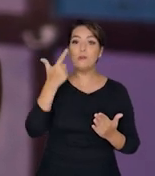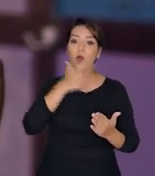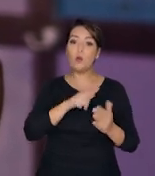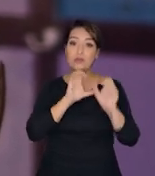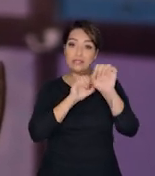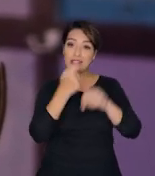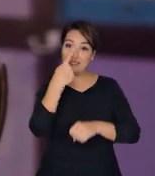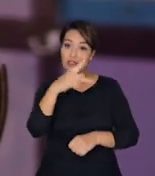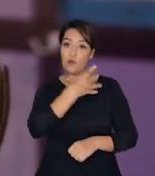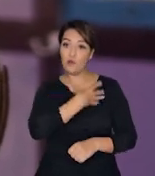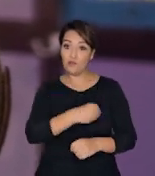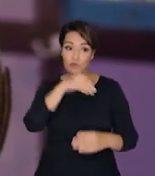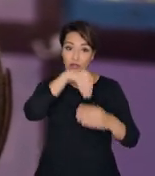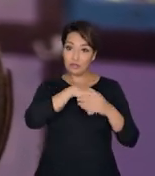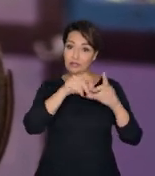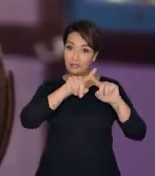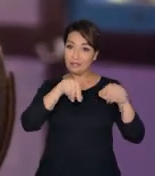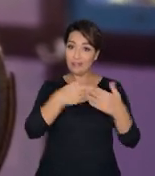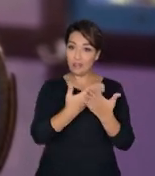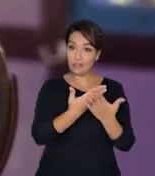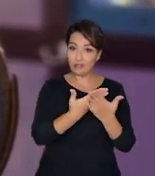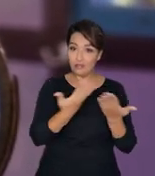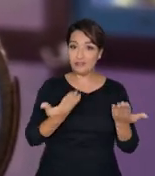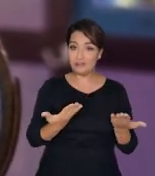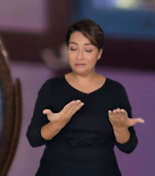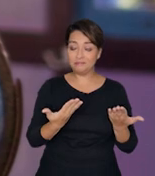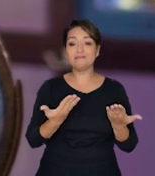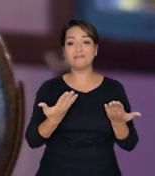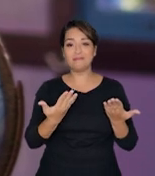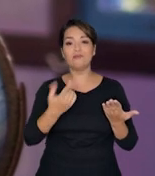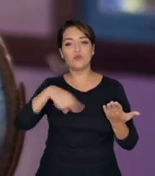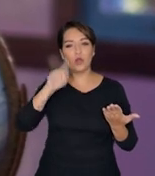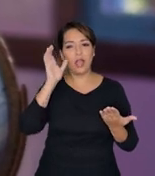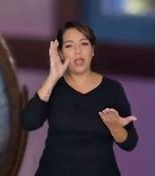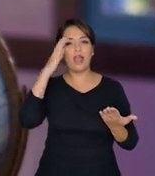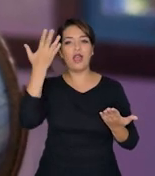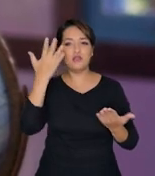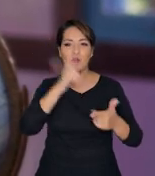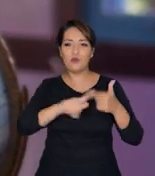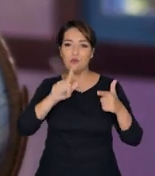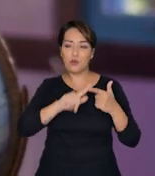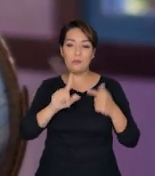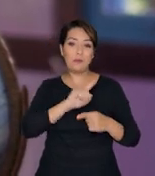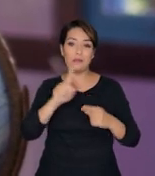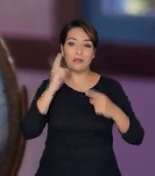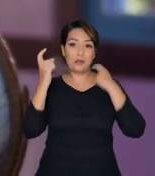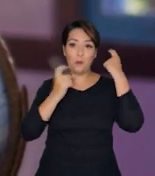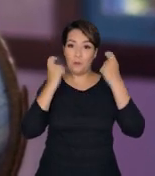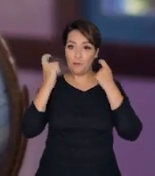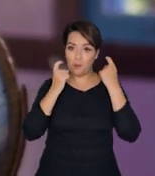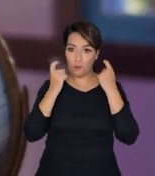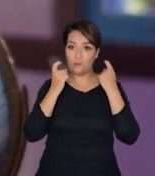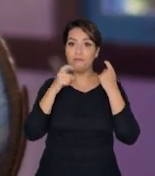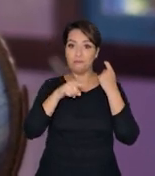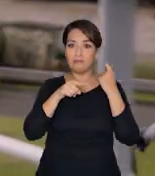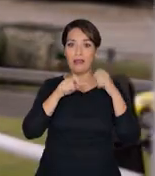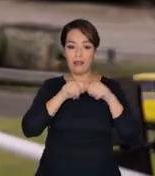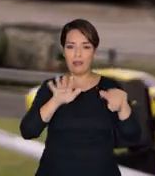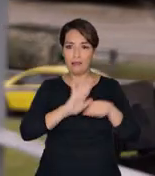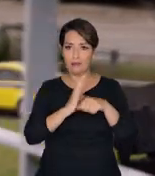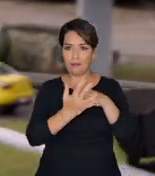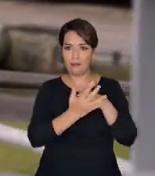nas escolas. E assim, a gente resolve esse problema de quem não aprendeu direito durante esses 2 anos da pandemia.